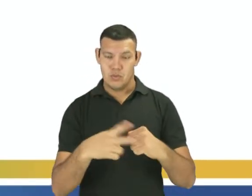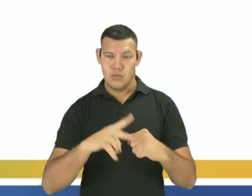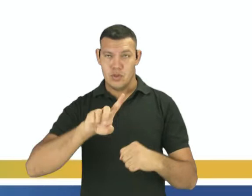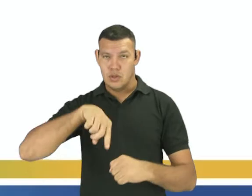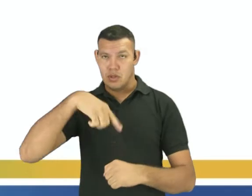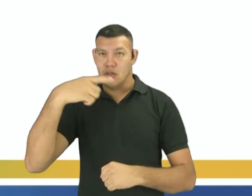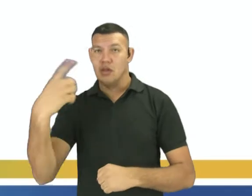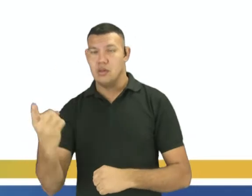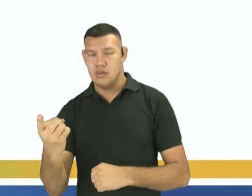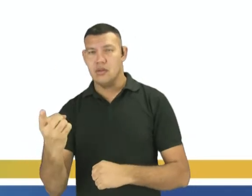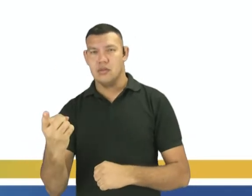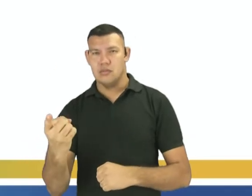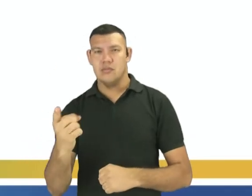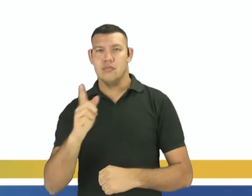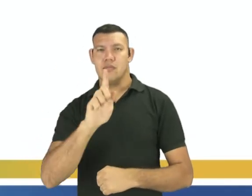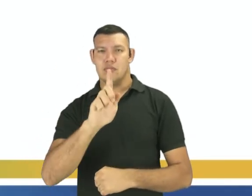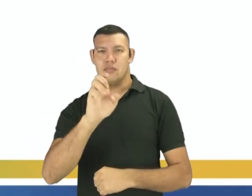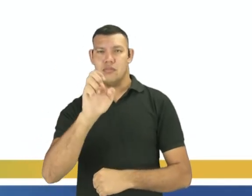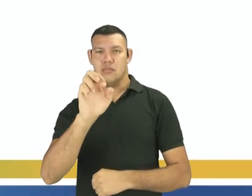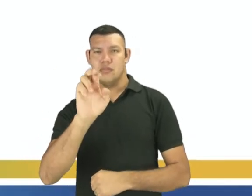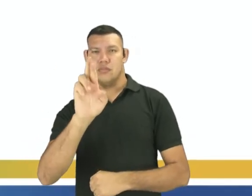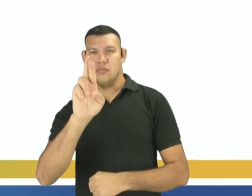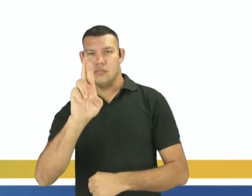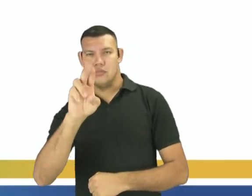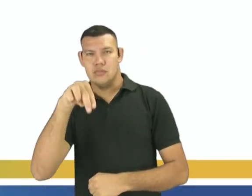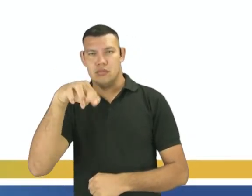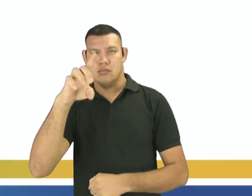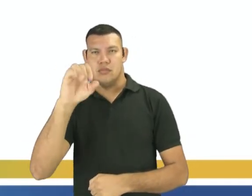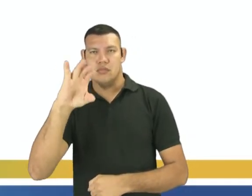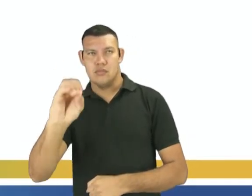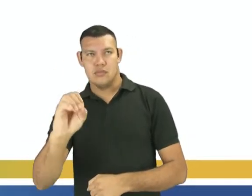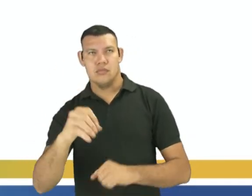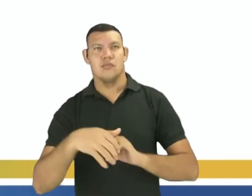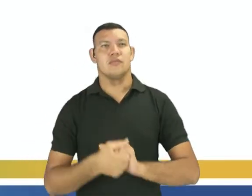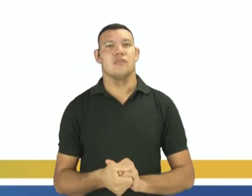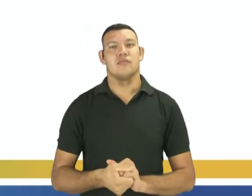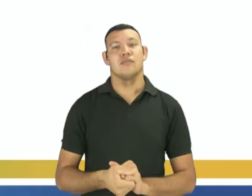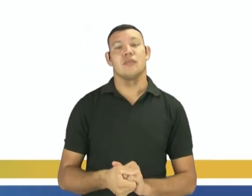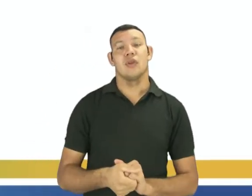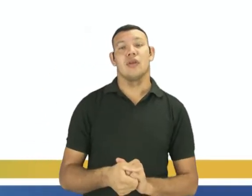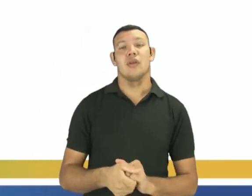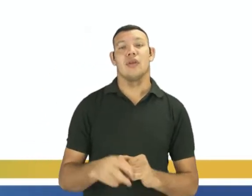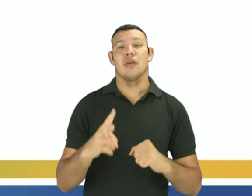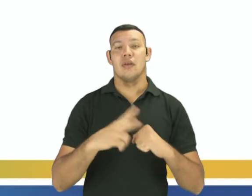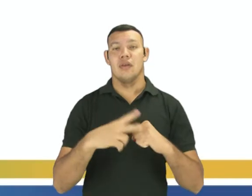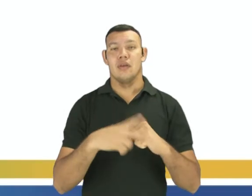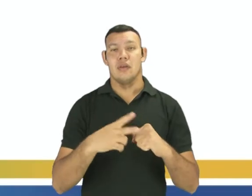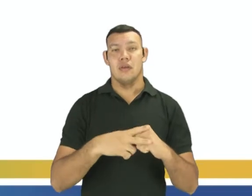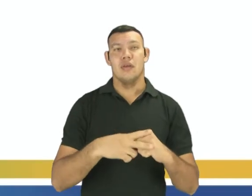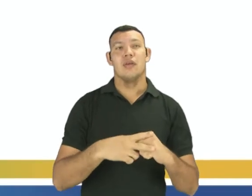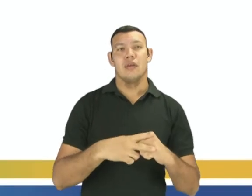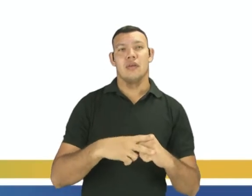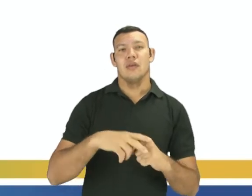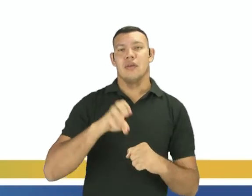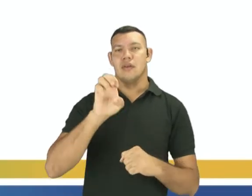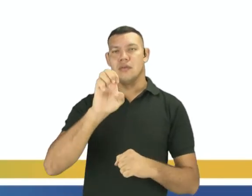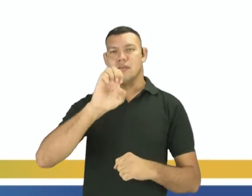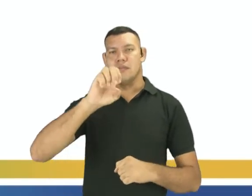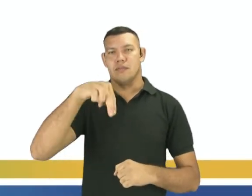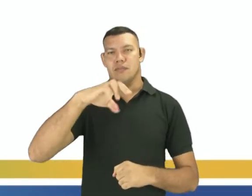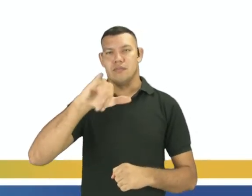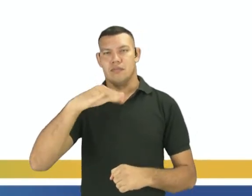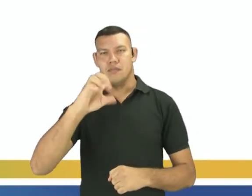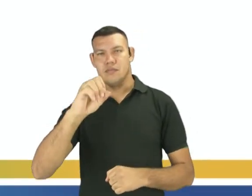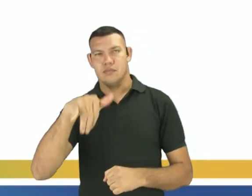seja usado no gerúndio. Os verbos são enjoy, consider, mind, miss. Daqui a pouco eu vou dar a tradução deles para você.